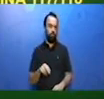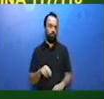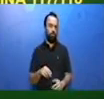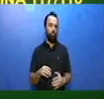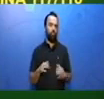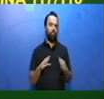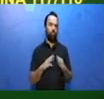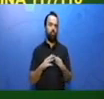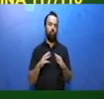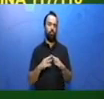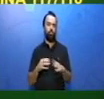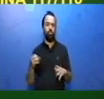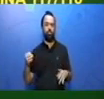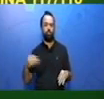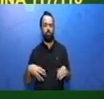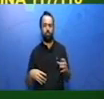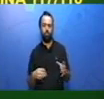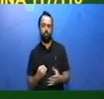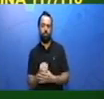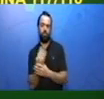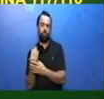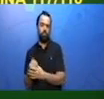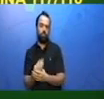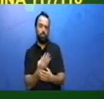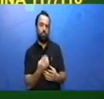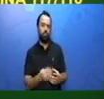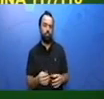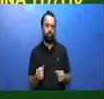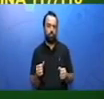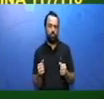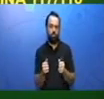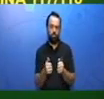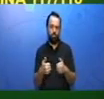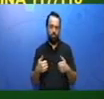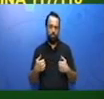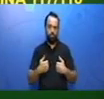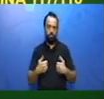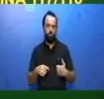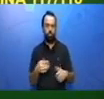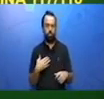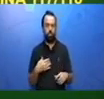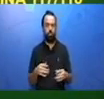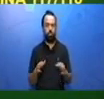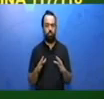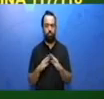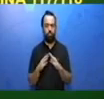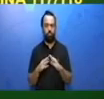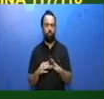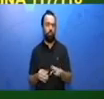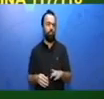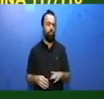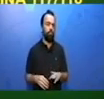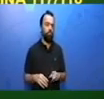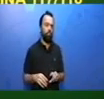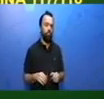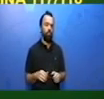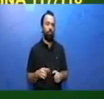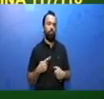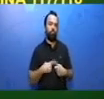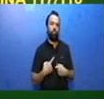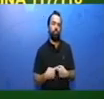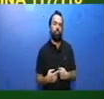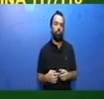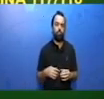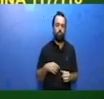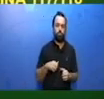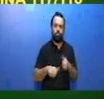da nossa e nas travessas da Avenida Angélica. A cidade fez um progresso assustador. Ruas que antigamente